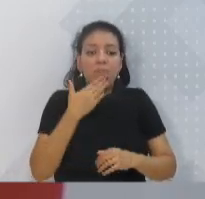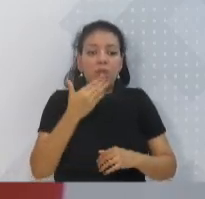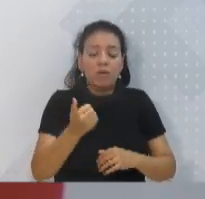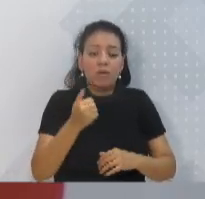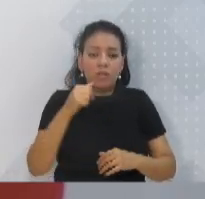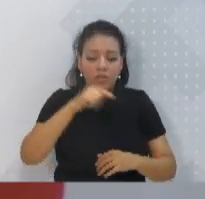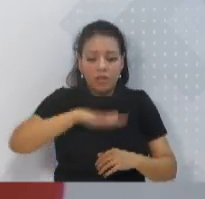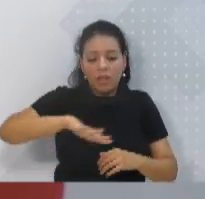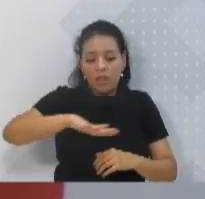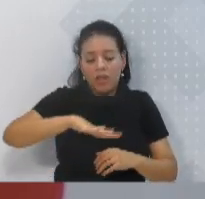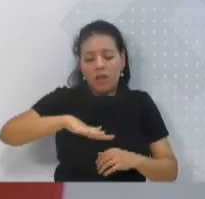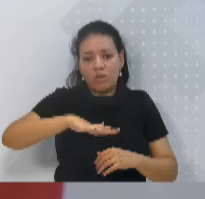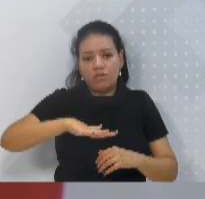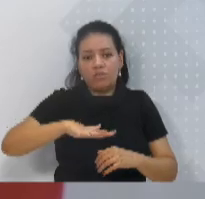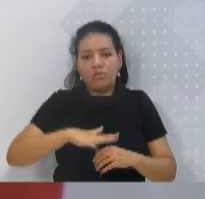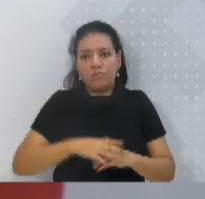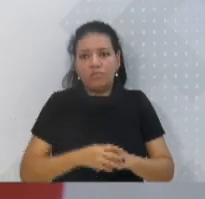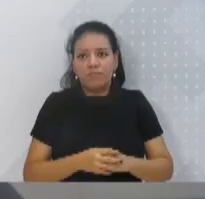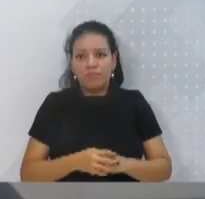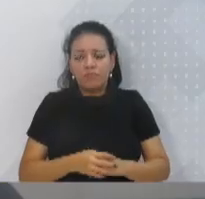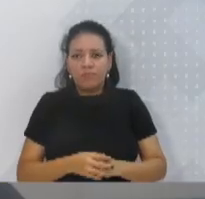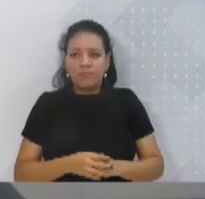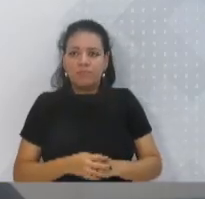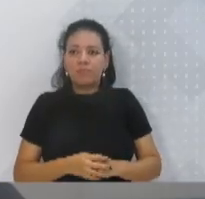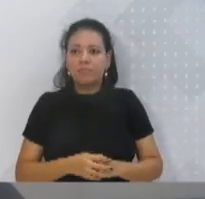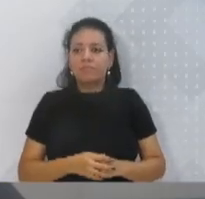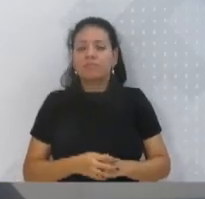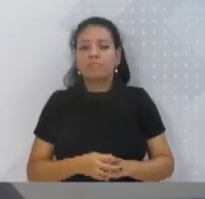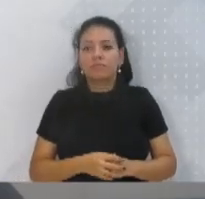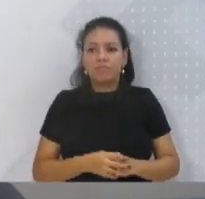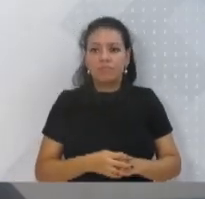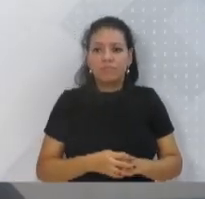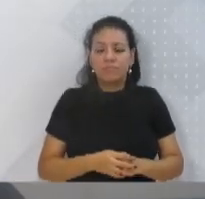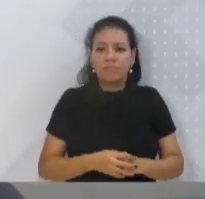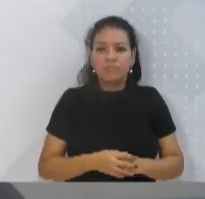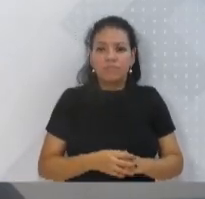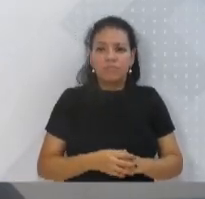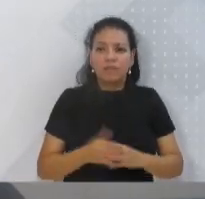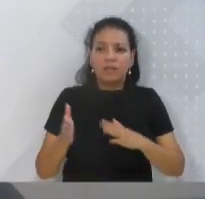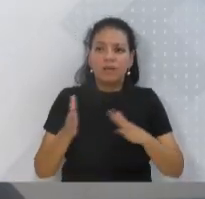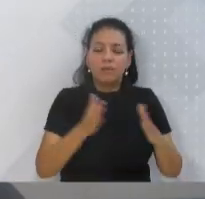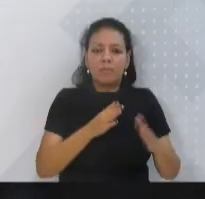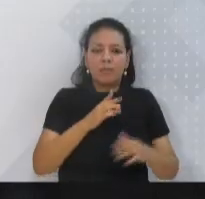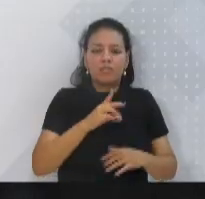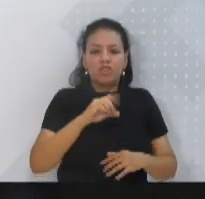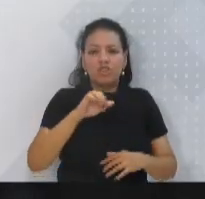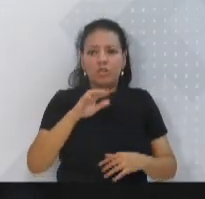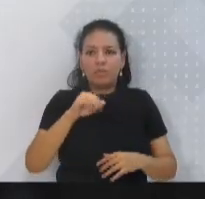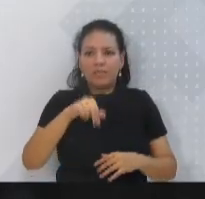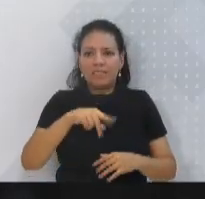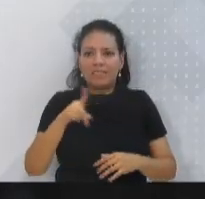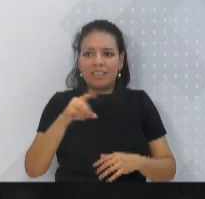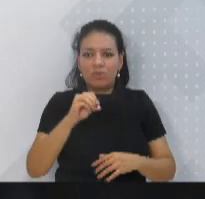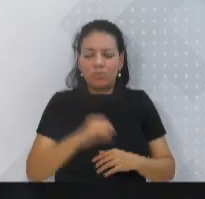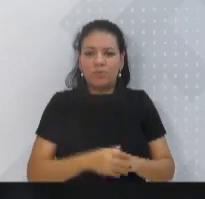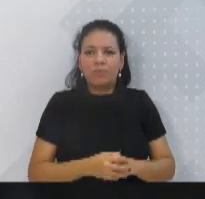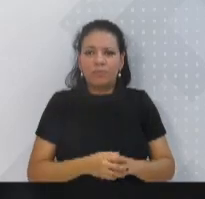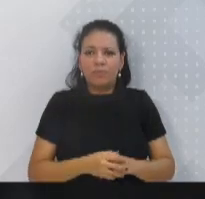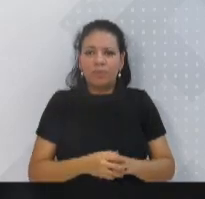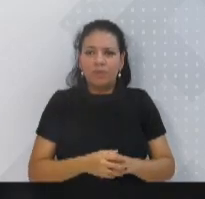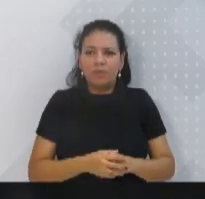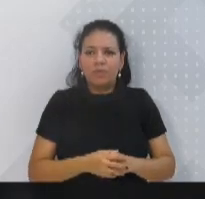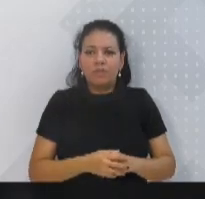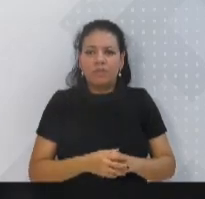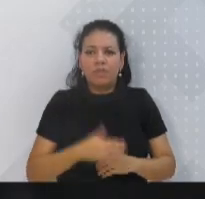também naquela região. Concedo a parte ao vereador. Com autorização do orador, ouço a parte do vereador Diego Nazato. Vereador